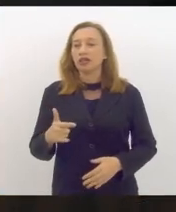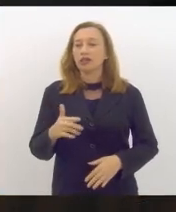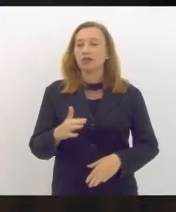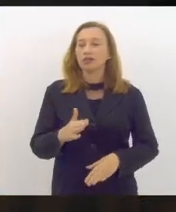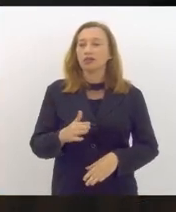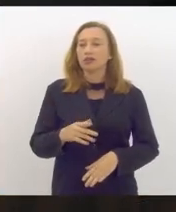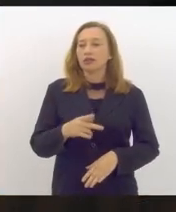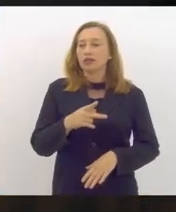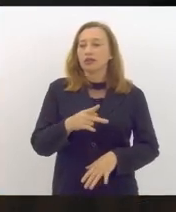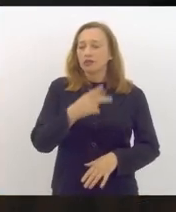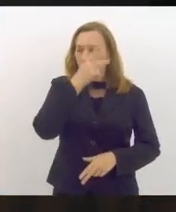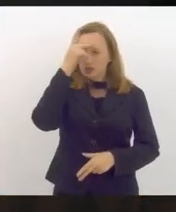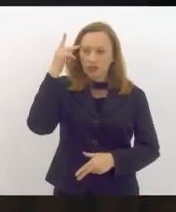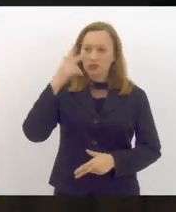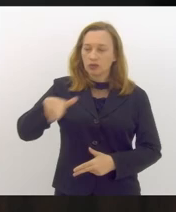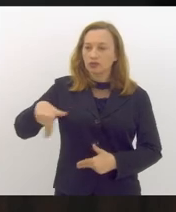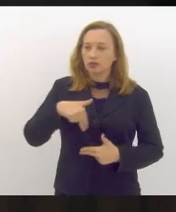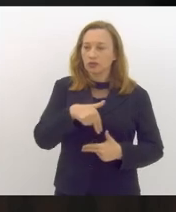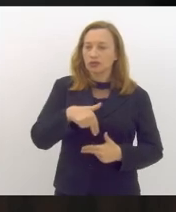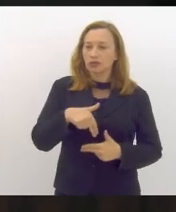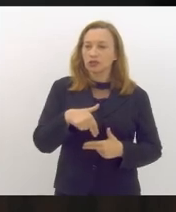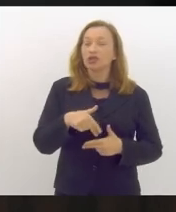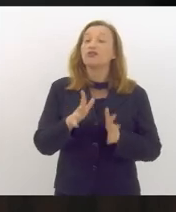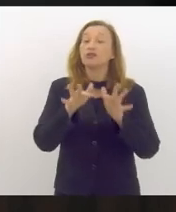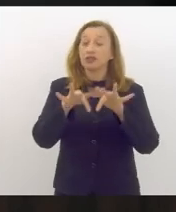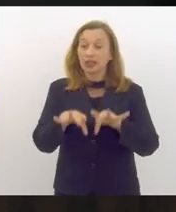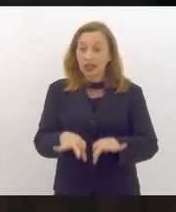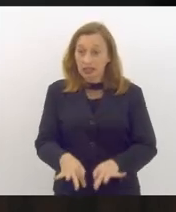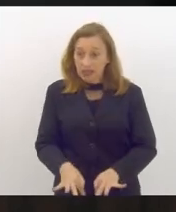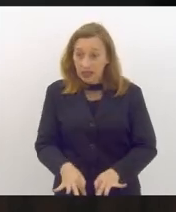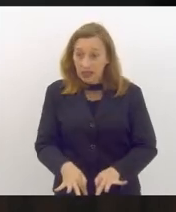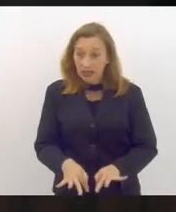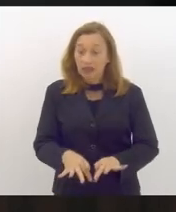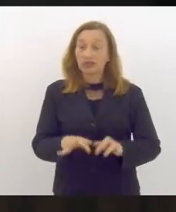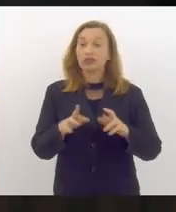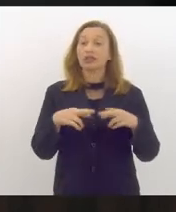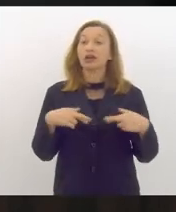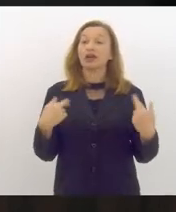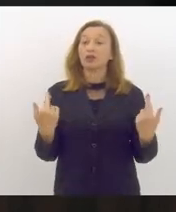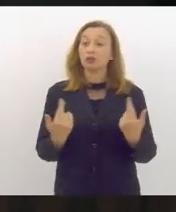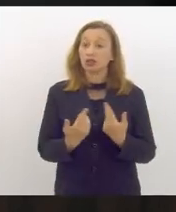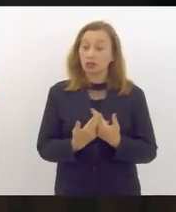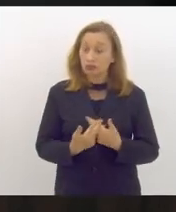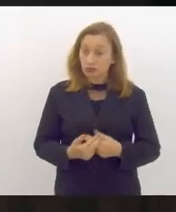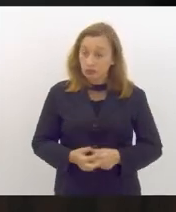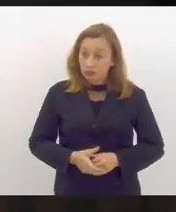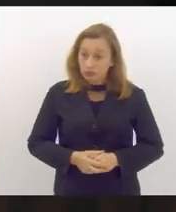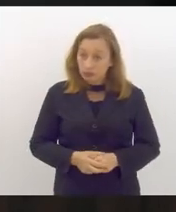oradores inscritos, está encerrada a sessão.